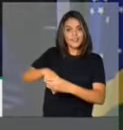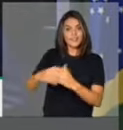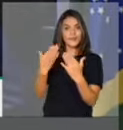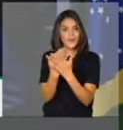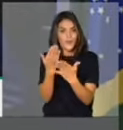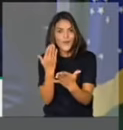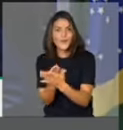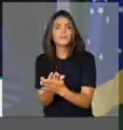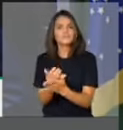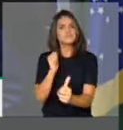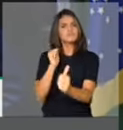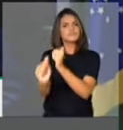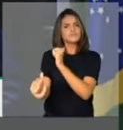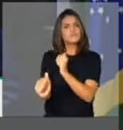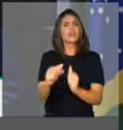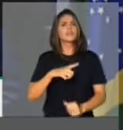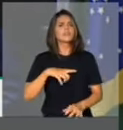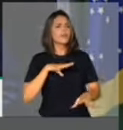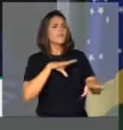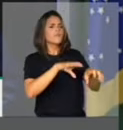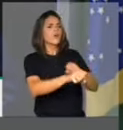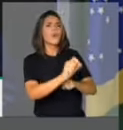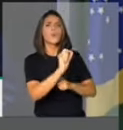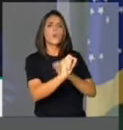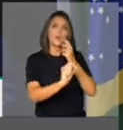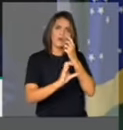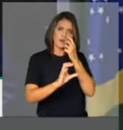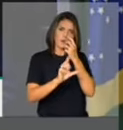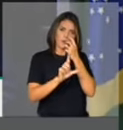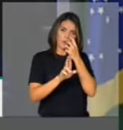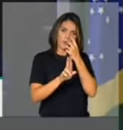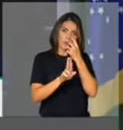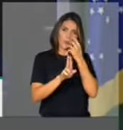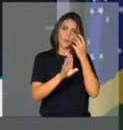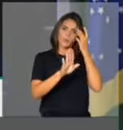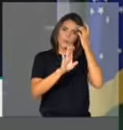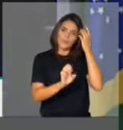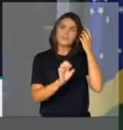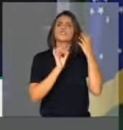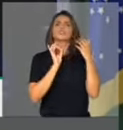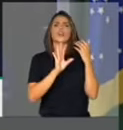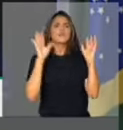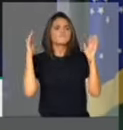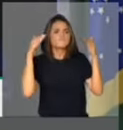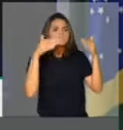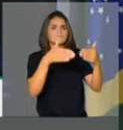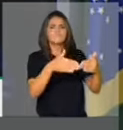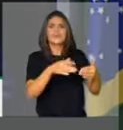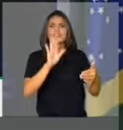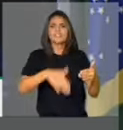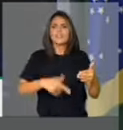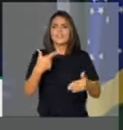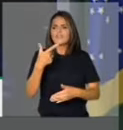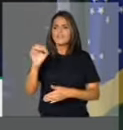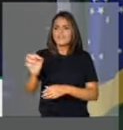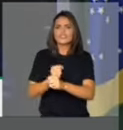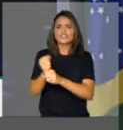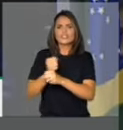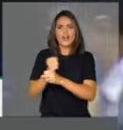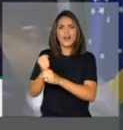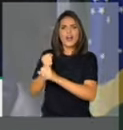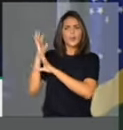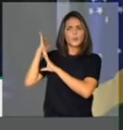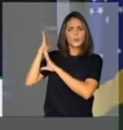uma formação clubística, onde nos últimos 20 anos tivemos uma sovietização